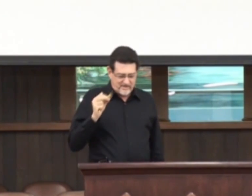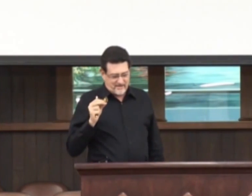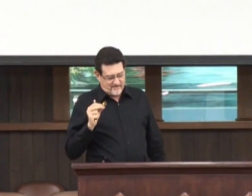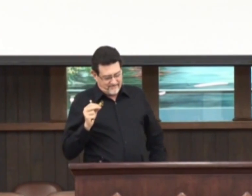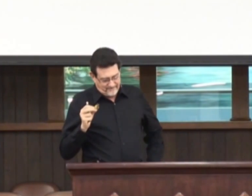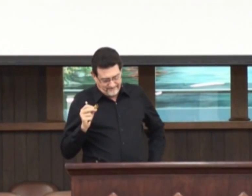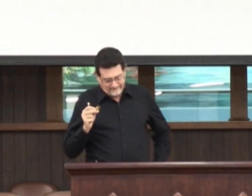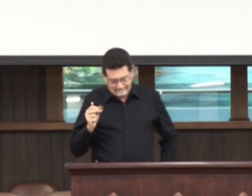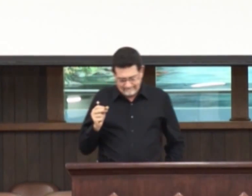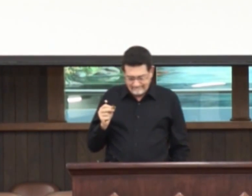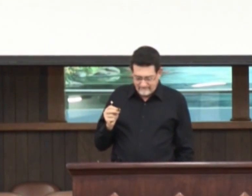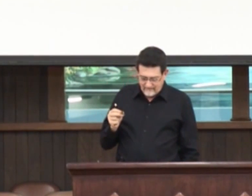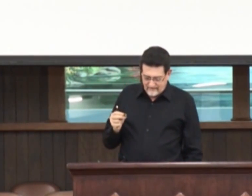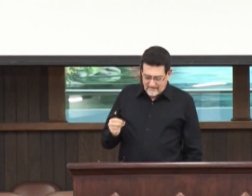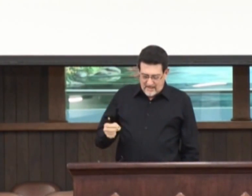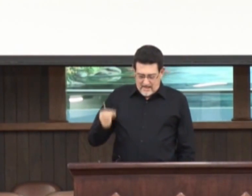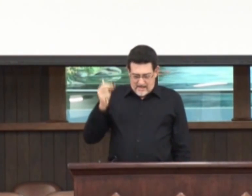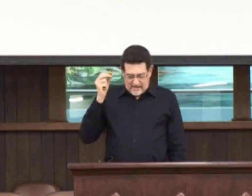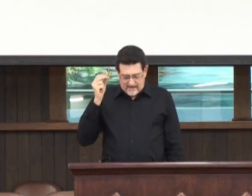Deus